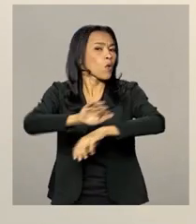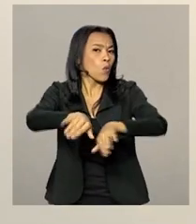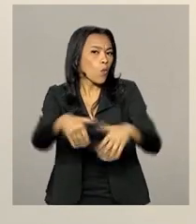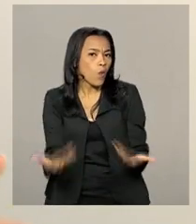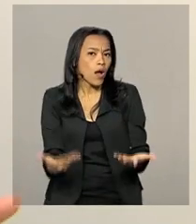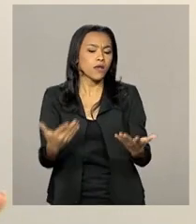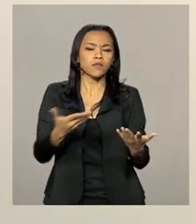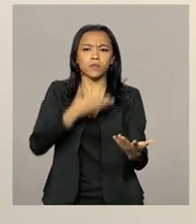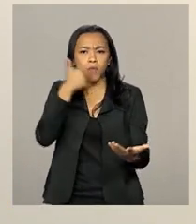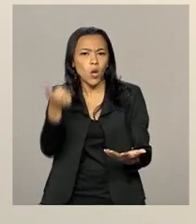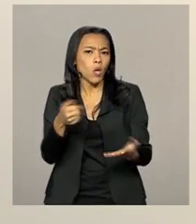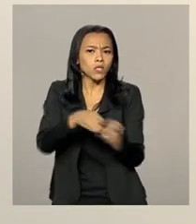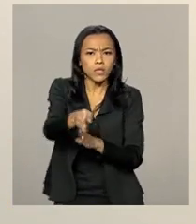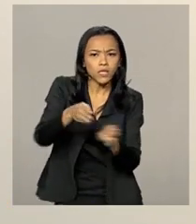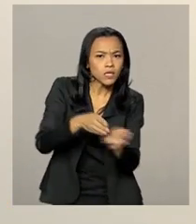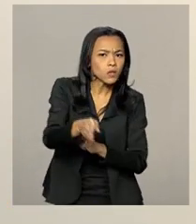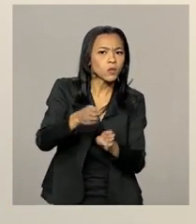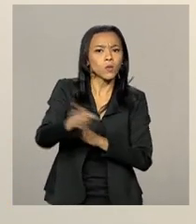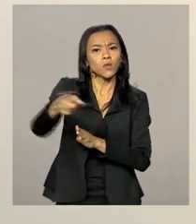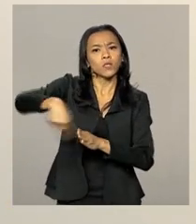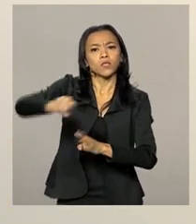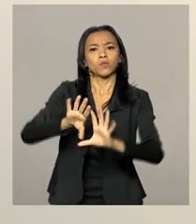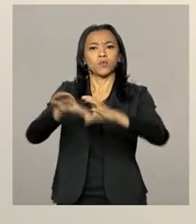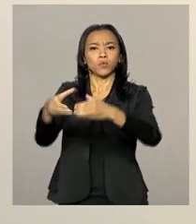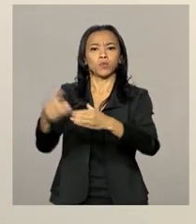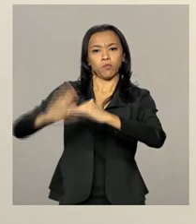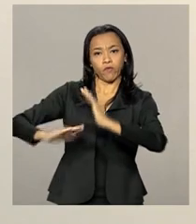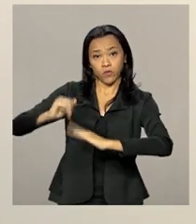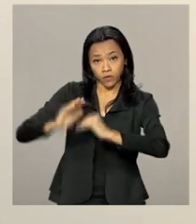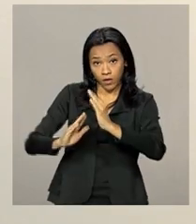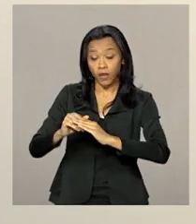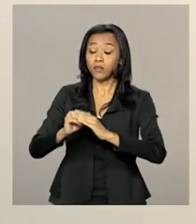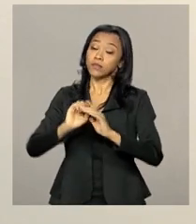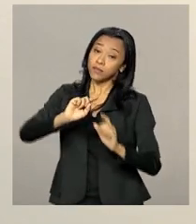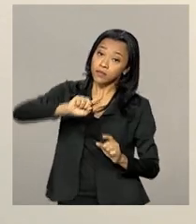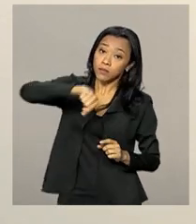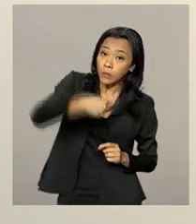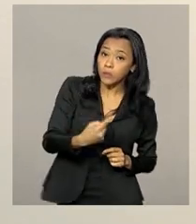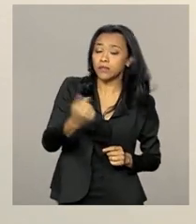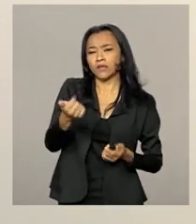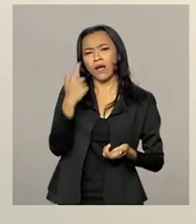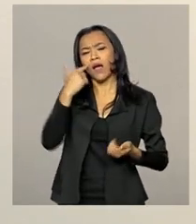melhores condutas para orientar os profissionais e avalia qual é